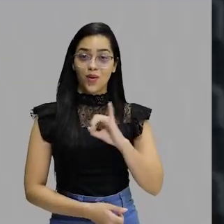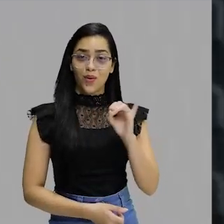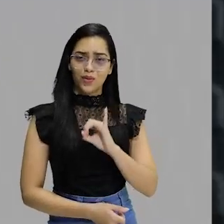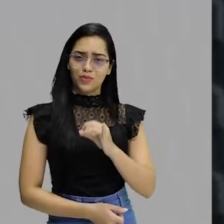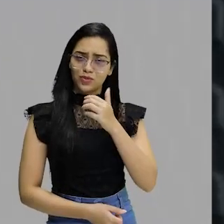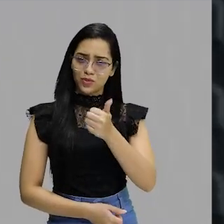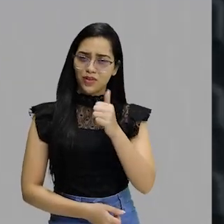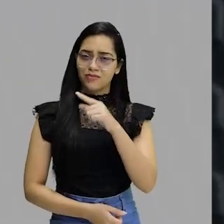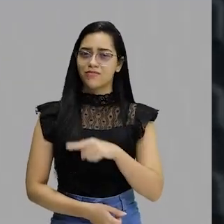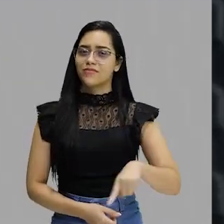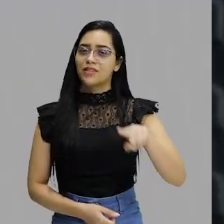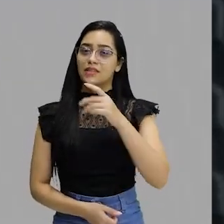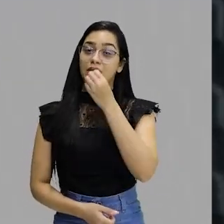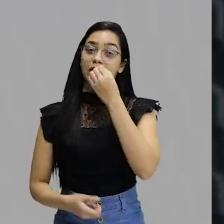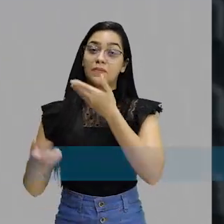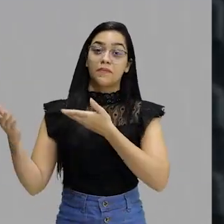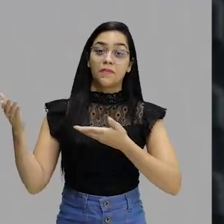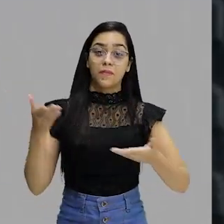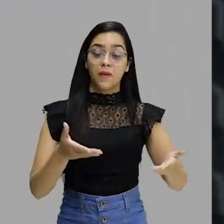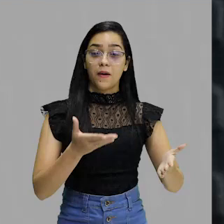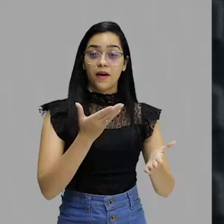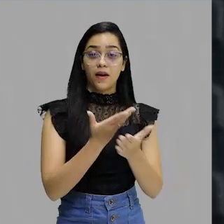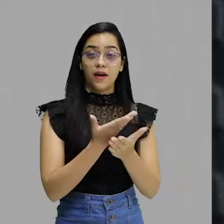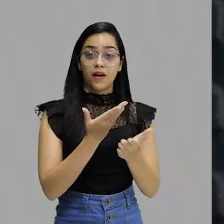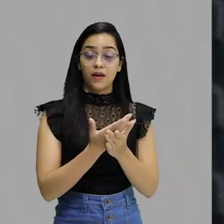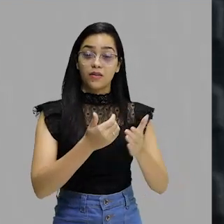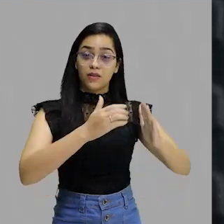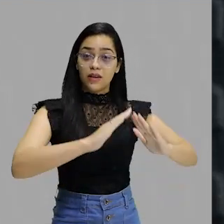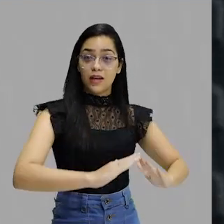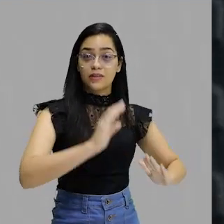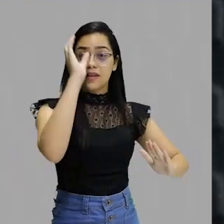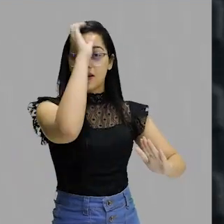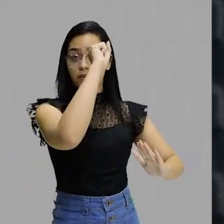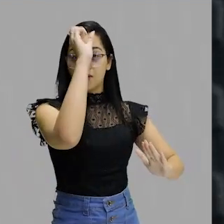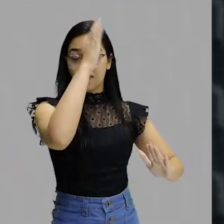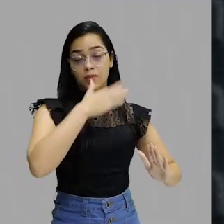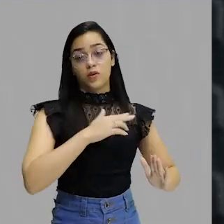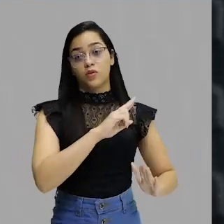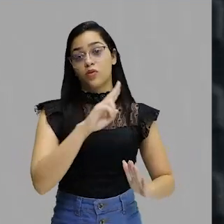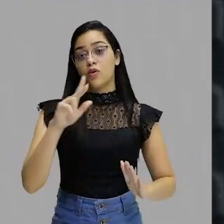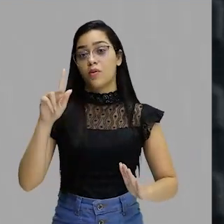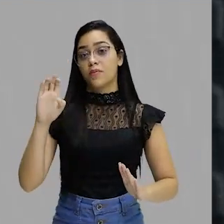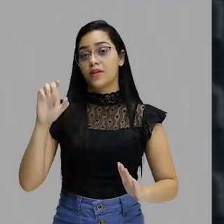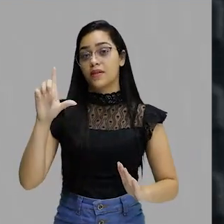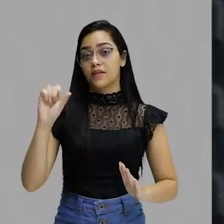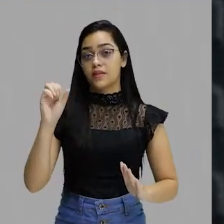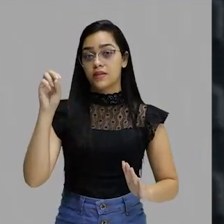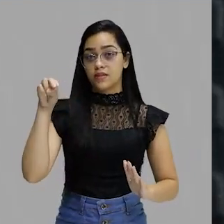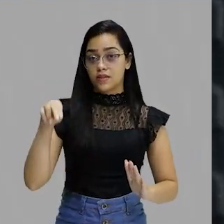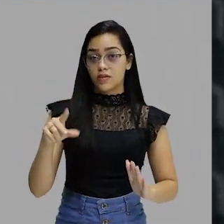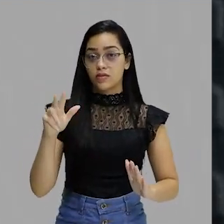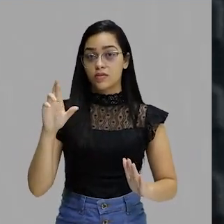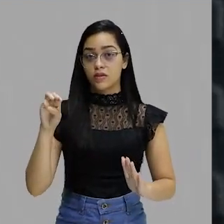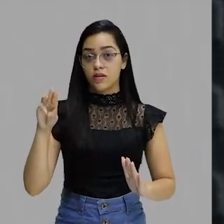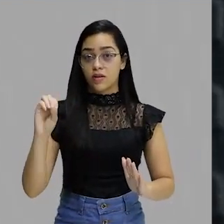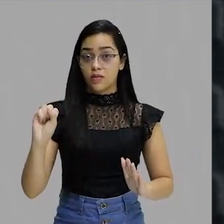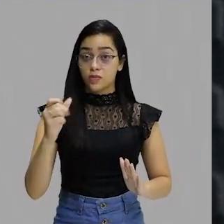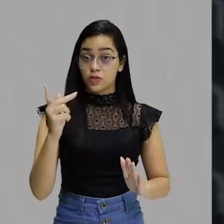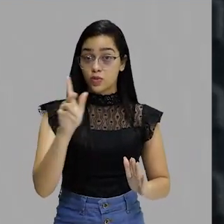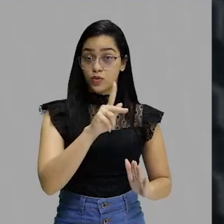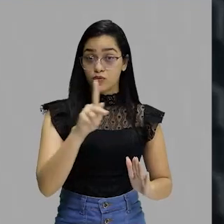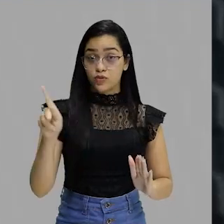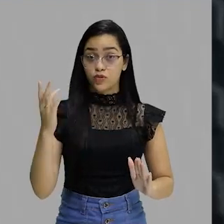pessoal, tudo bem com vocês? Sejam bem-vindos a mais uma aula do Fica em Casa Aprendendo. Eu sou o professor Celso Ramos, o seu professor de